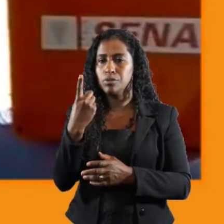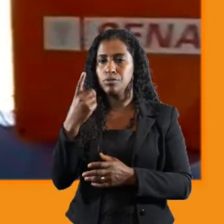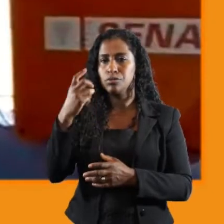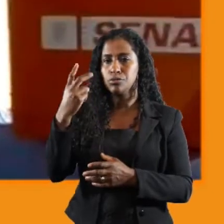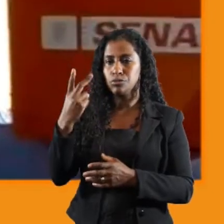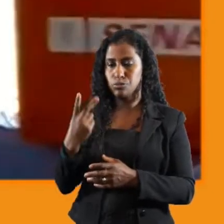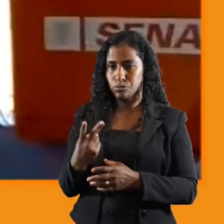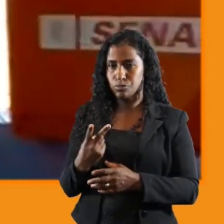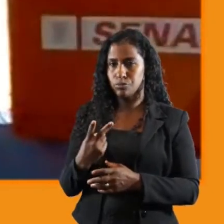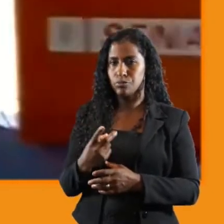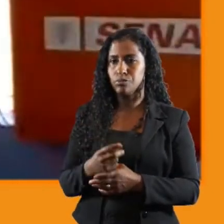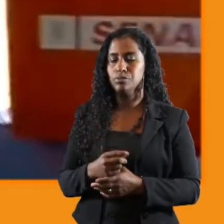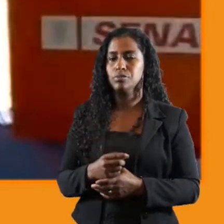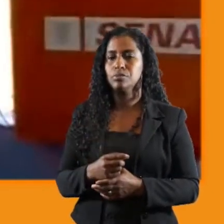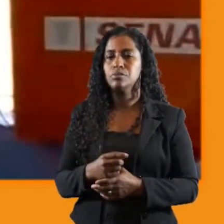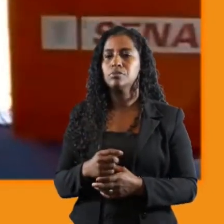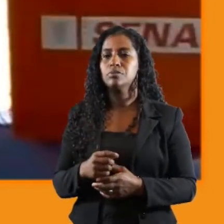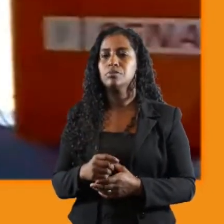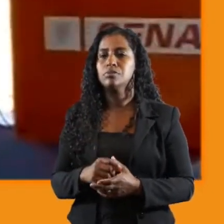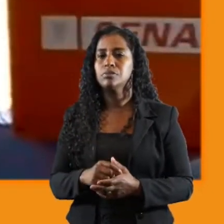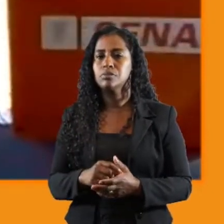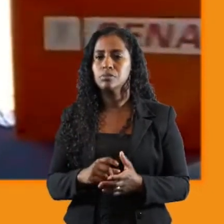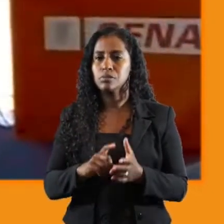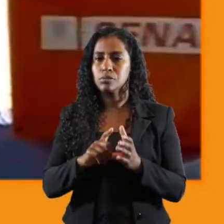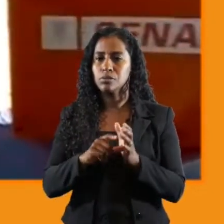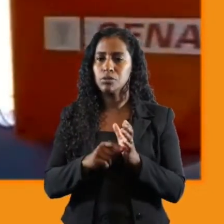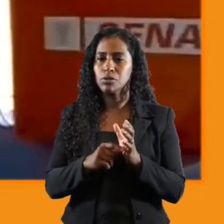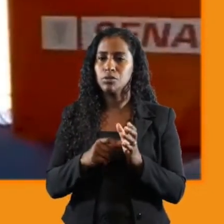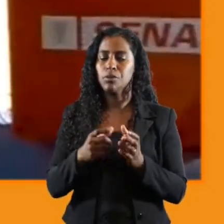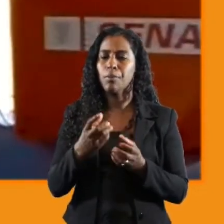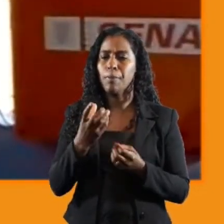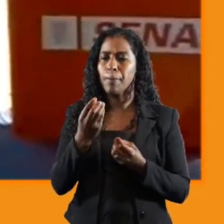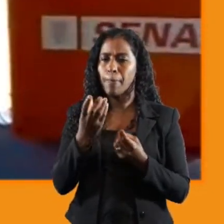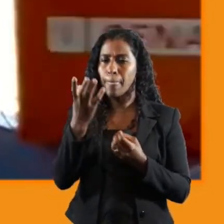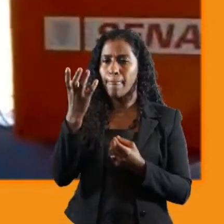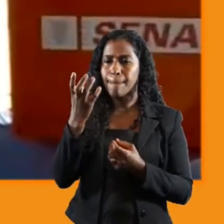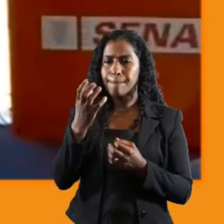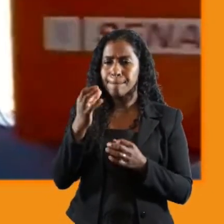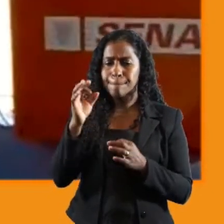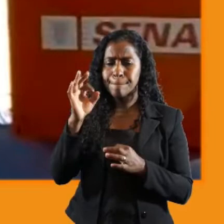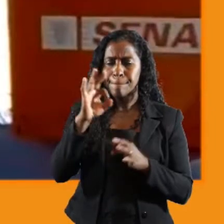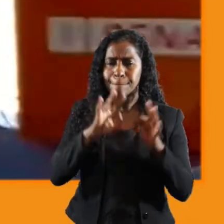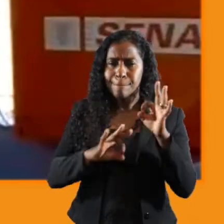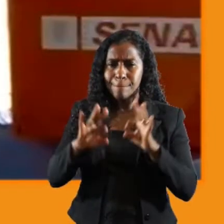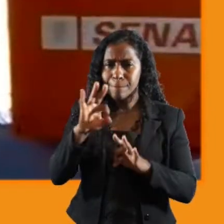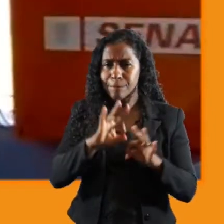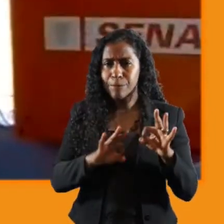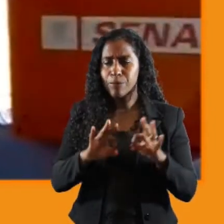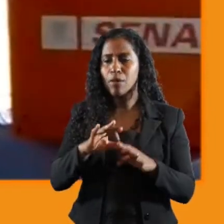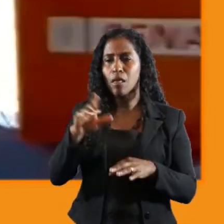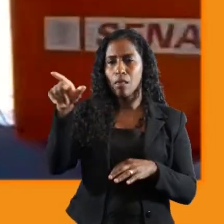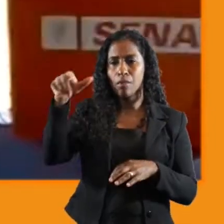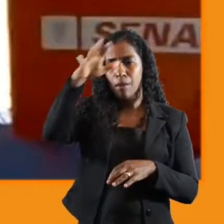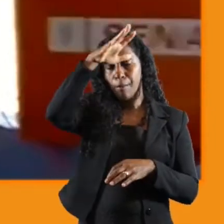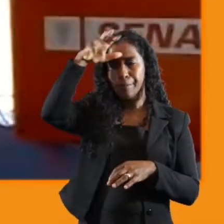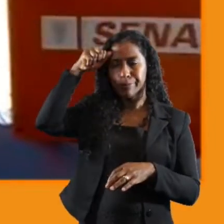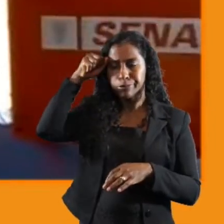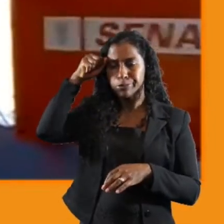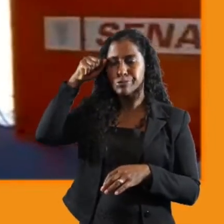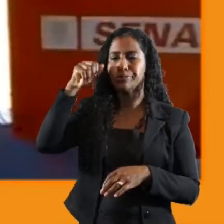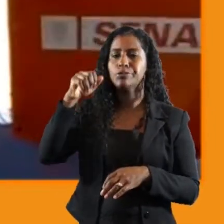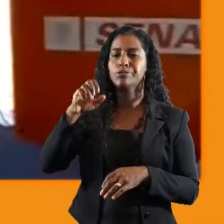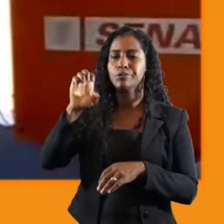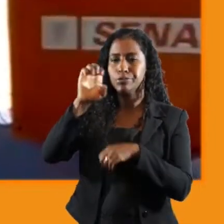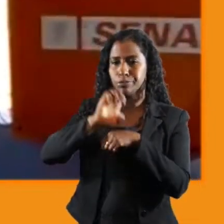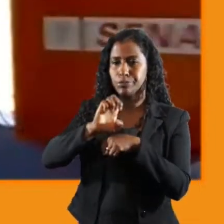dados de observação e monitoramento do desmatamento no Brasil, especialmente na região amazônica. Então, a NASA,